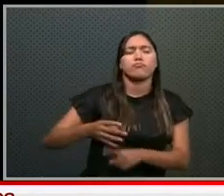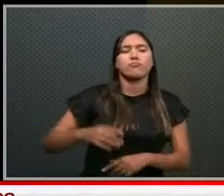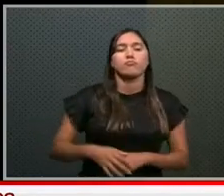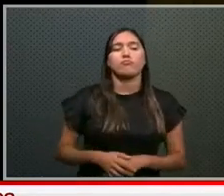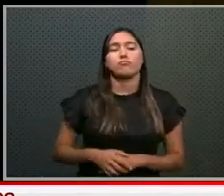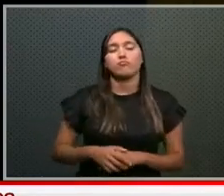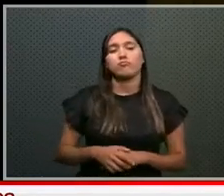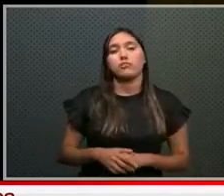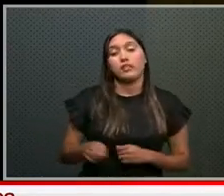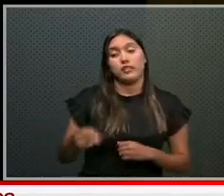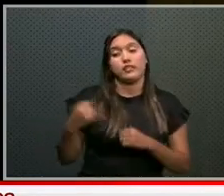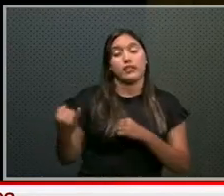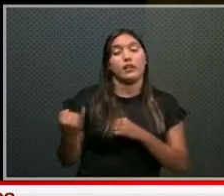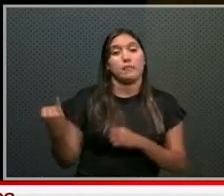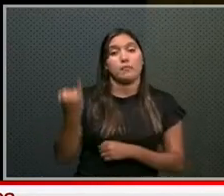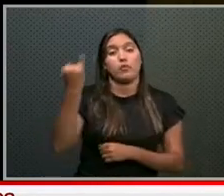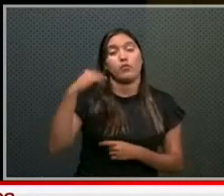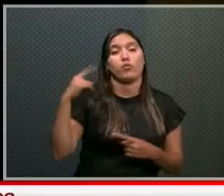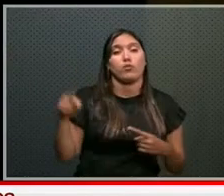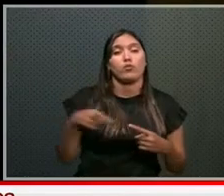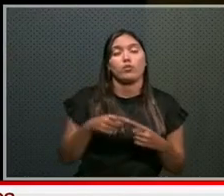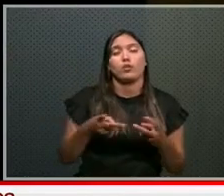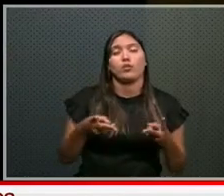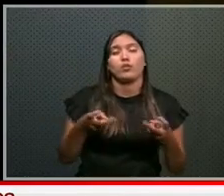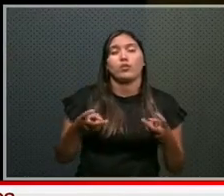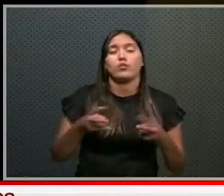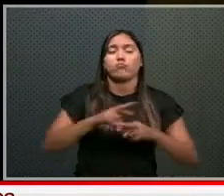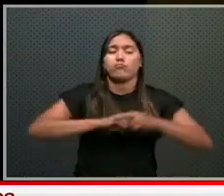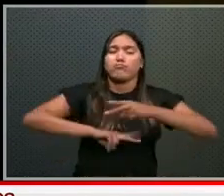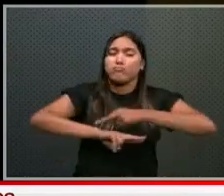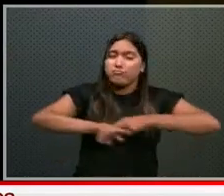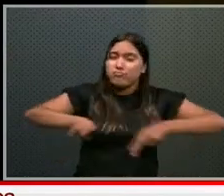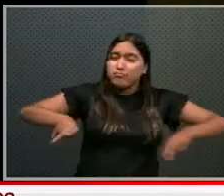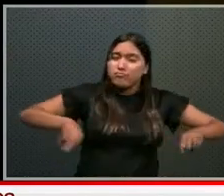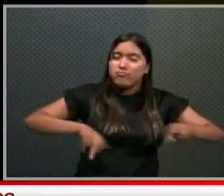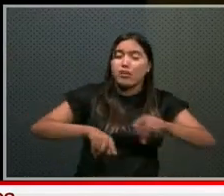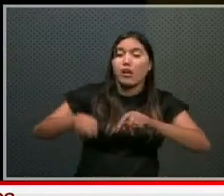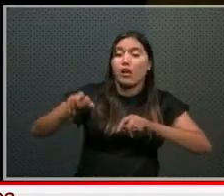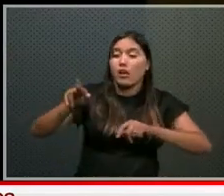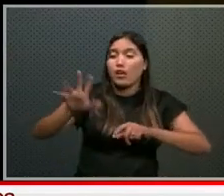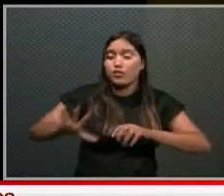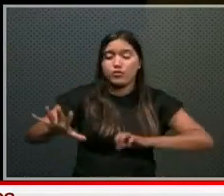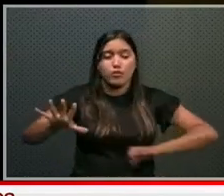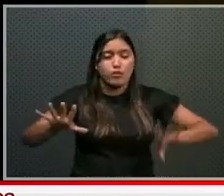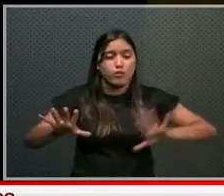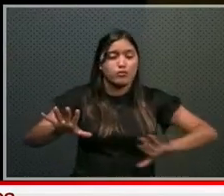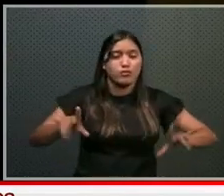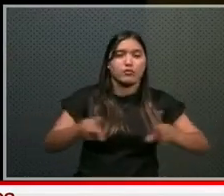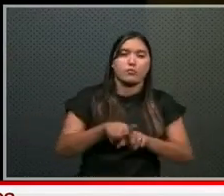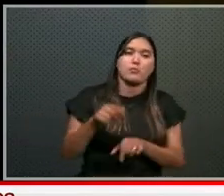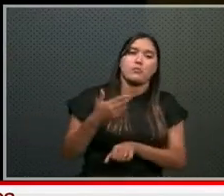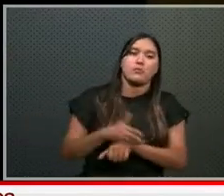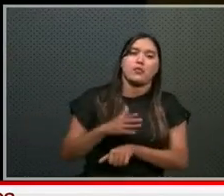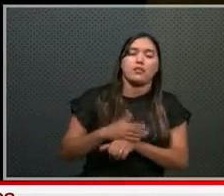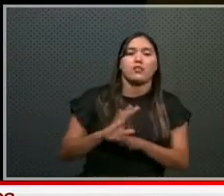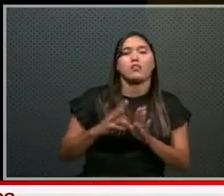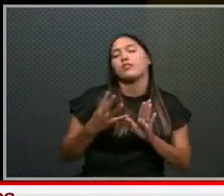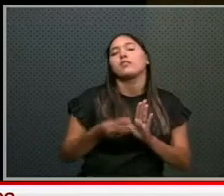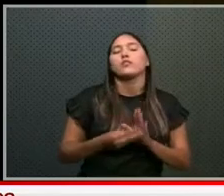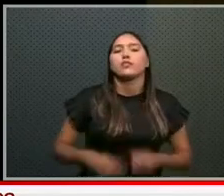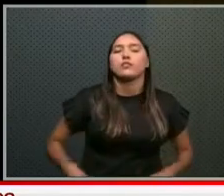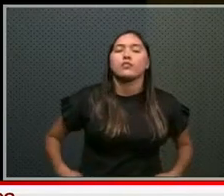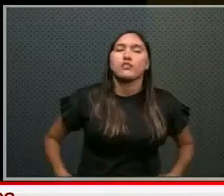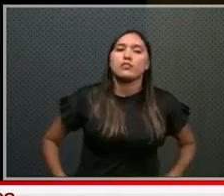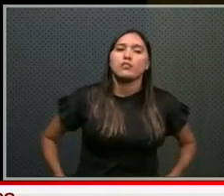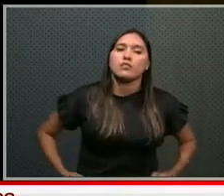considerando a pluralidade de territórios e de práticas genuinamente Amazônica para